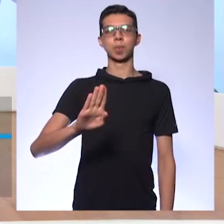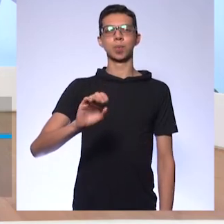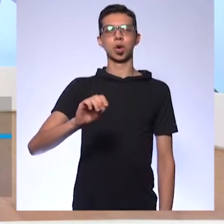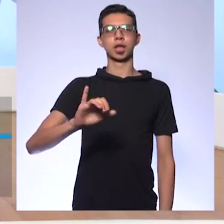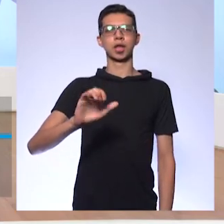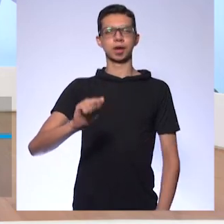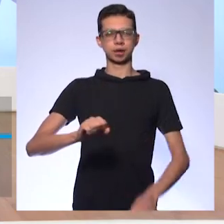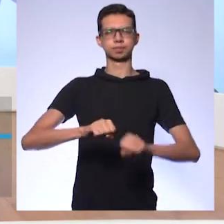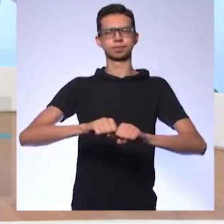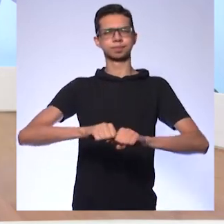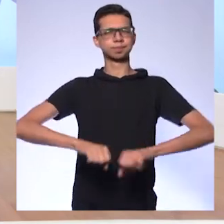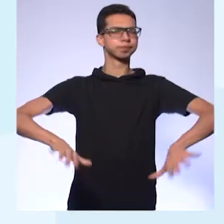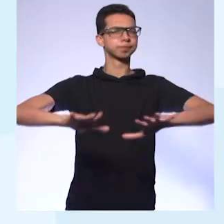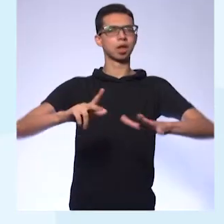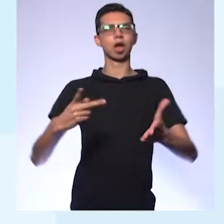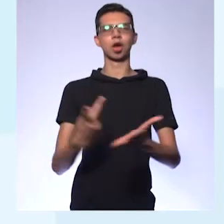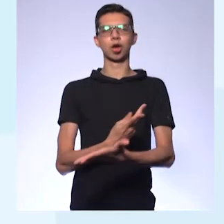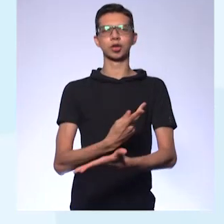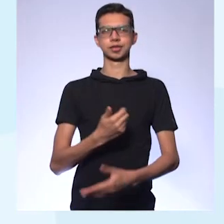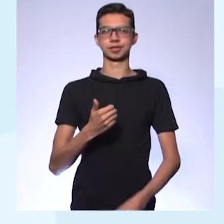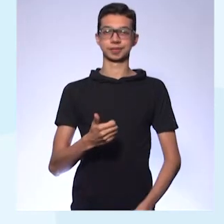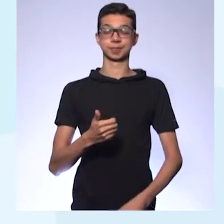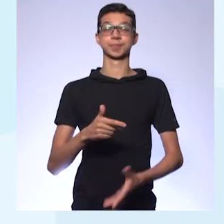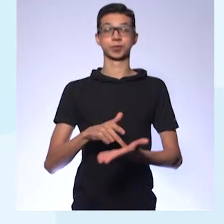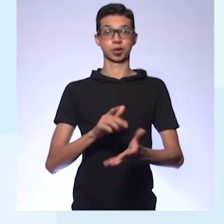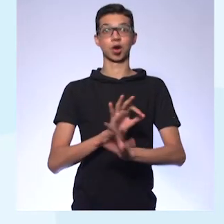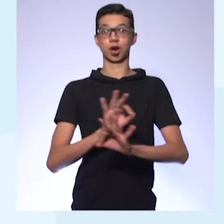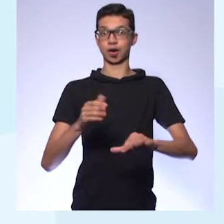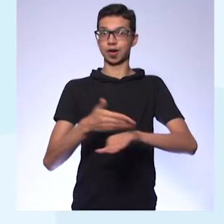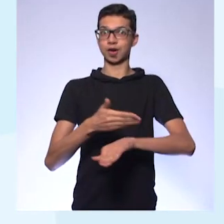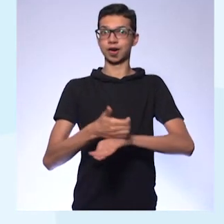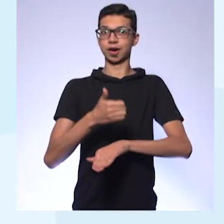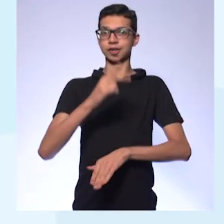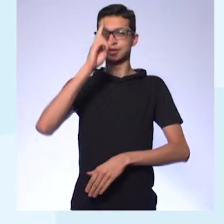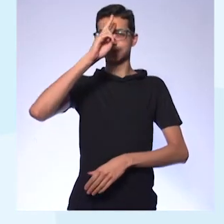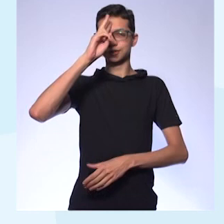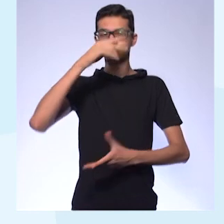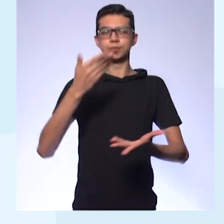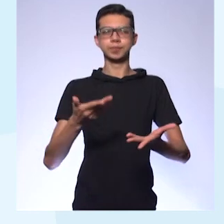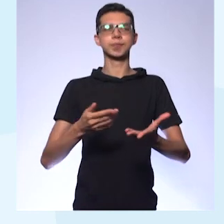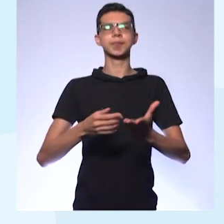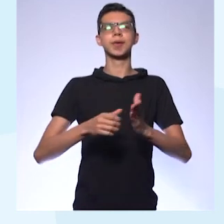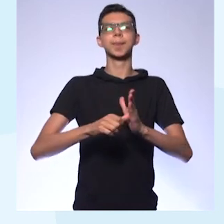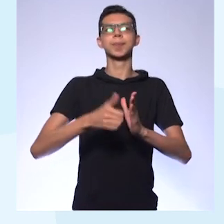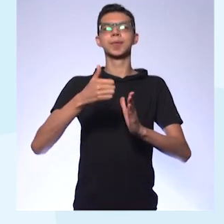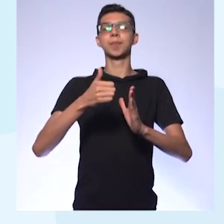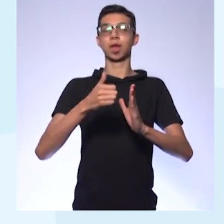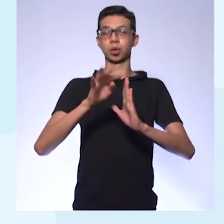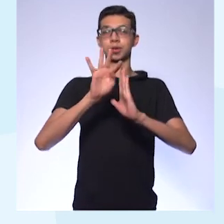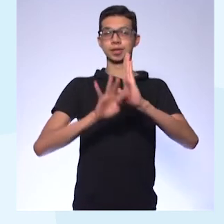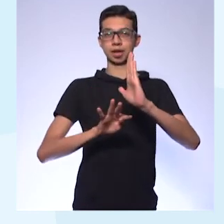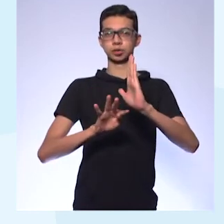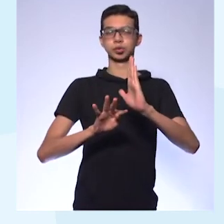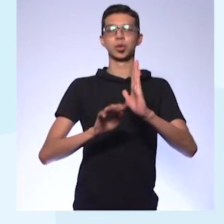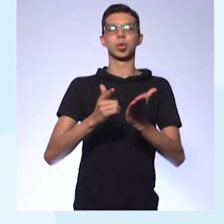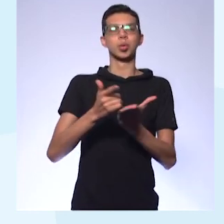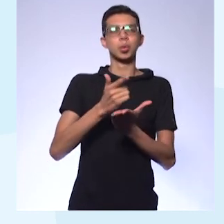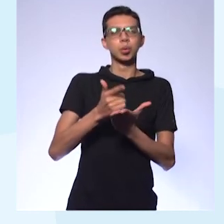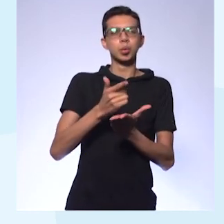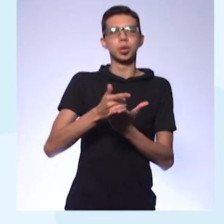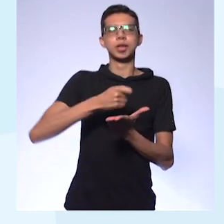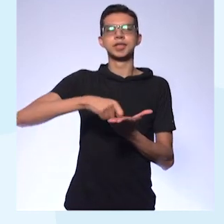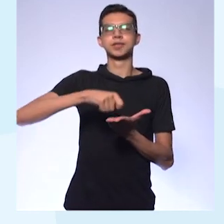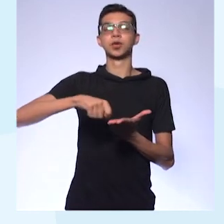gente. Na tela, os primeiros textos literários em língua portuguesa foram escritos durante a Idade Média. Sobre